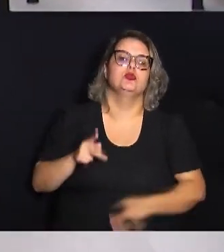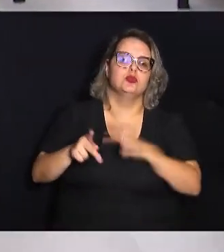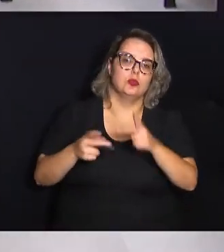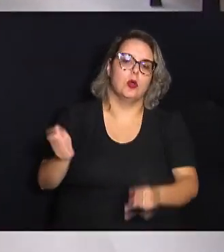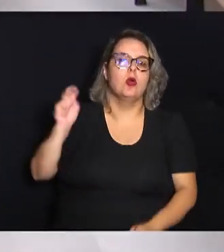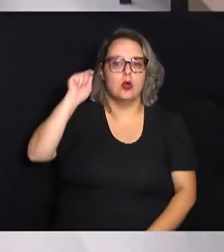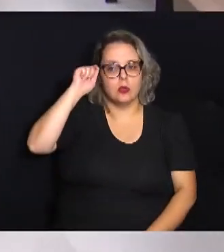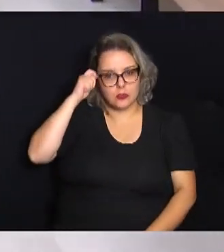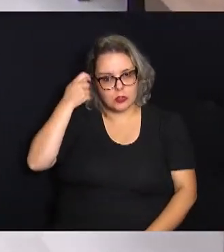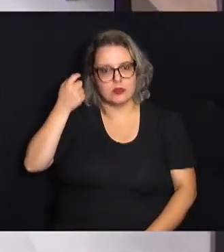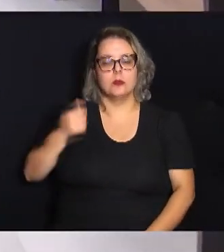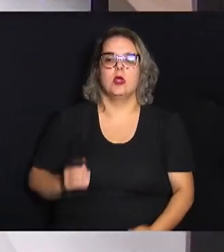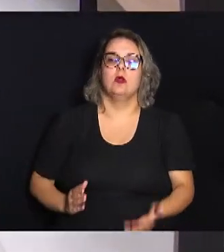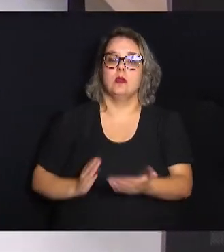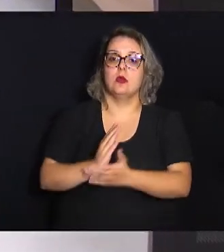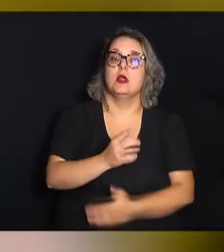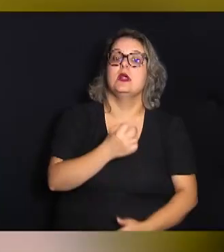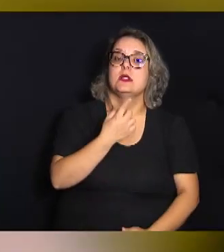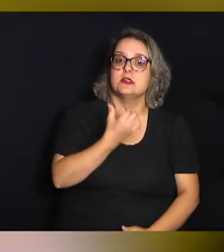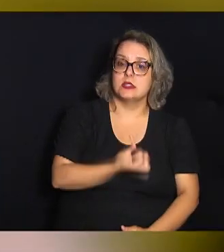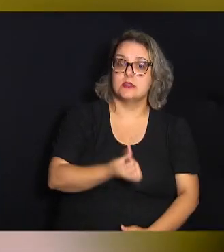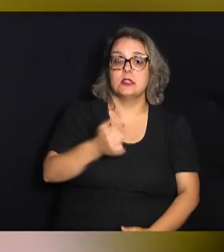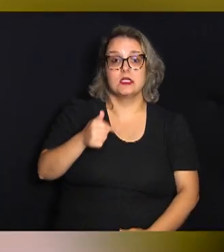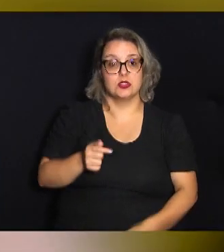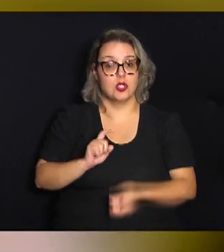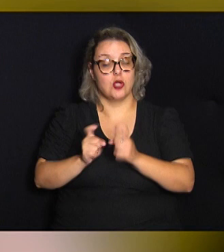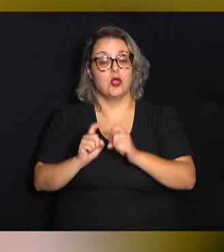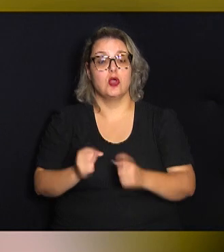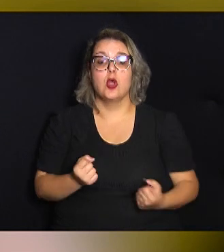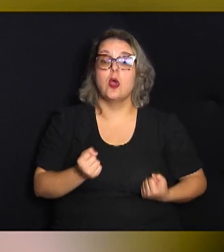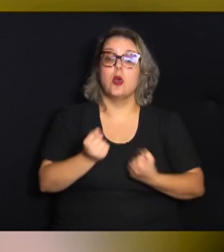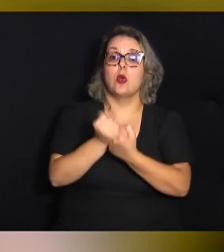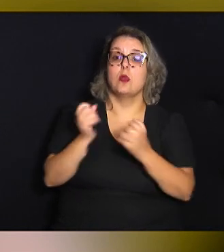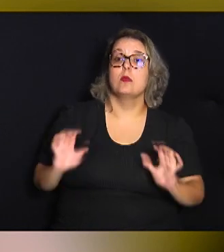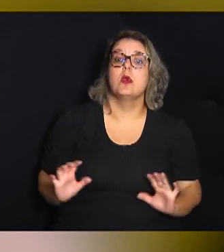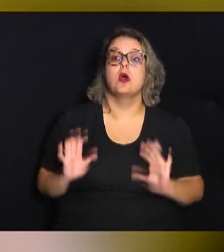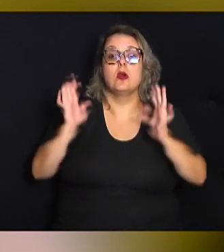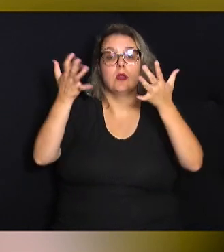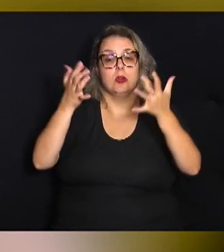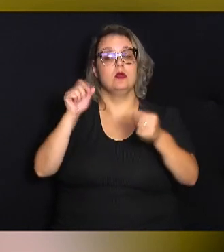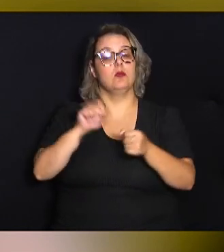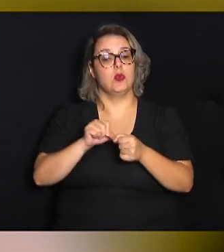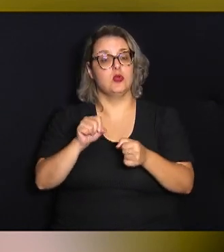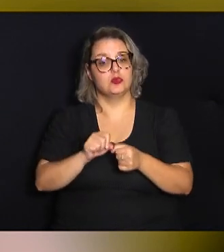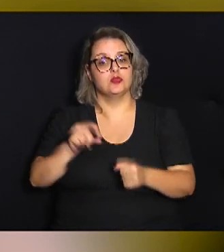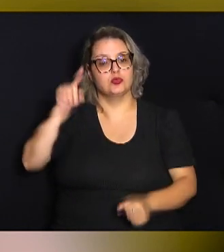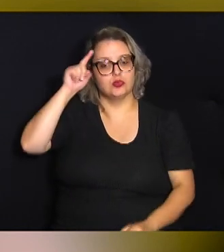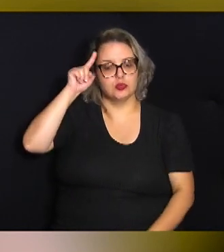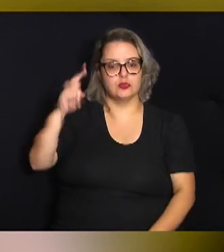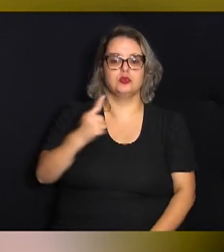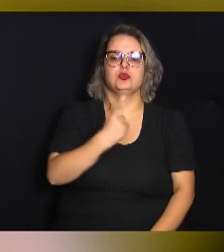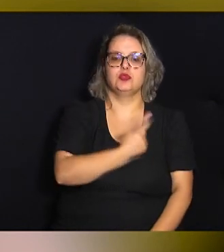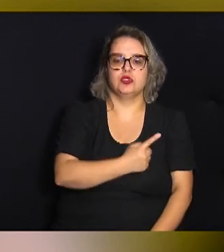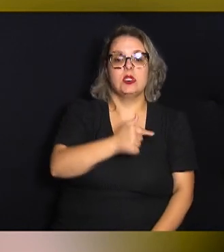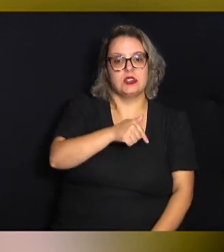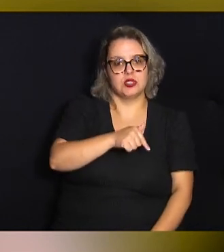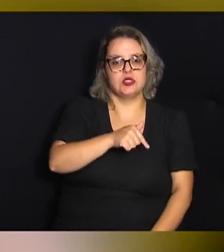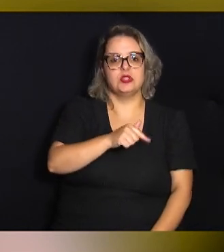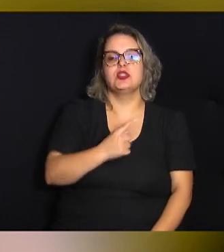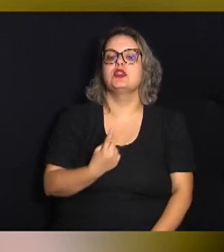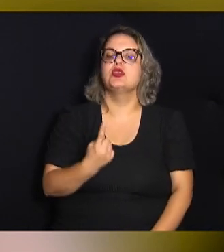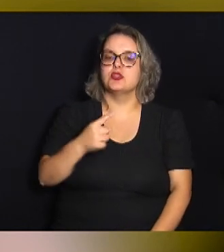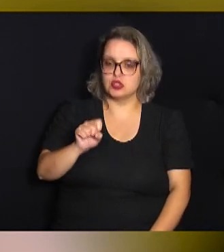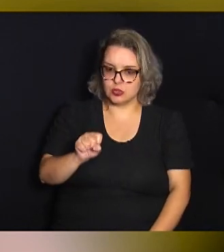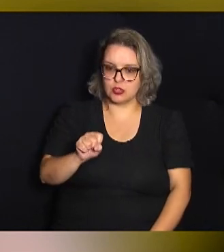na 67ª reunião, dá apoio para o festival que será realizado nos dias 17, 18